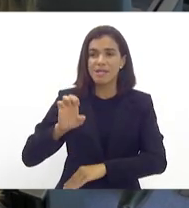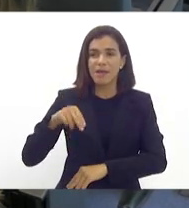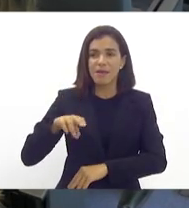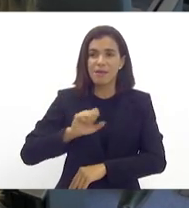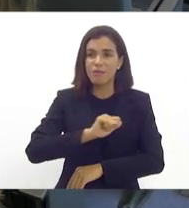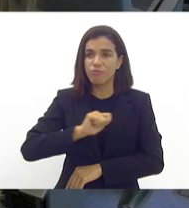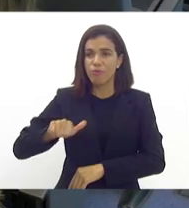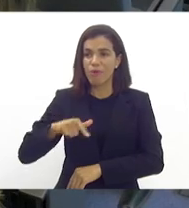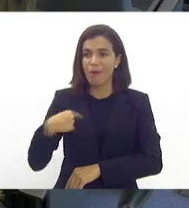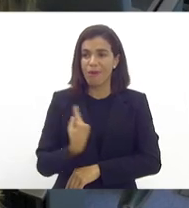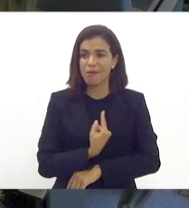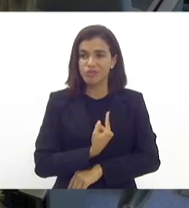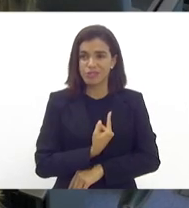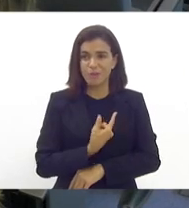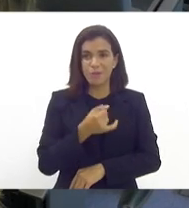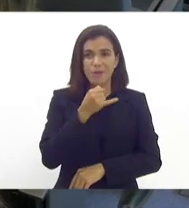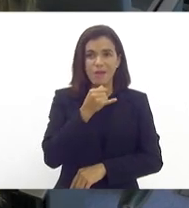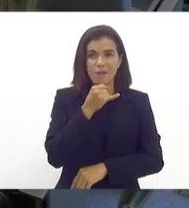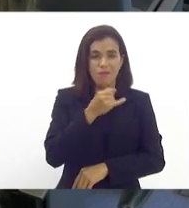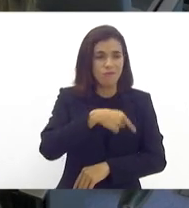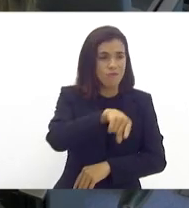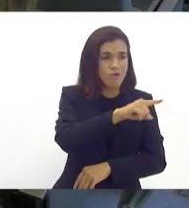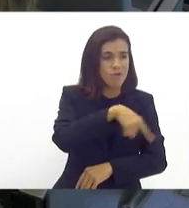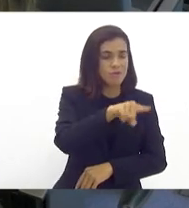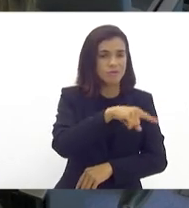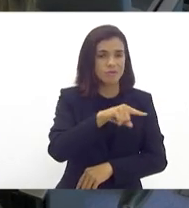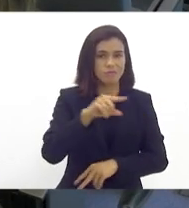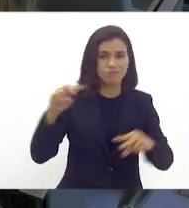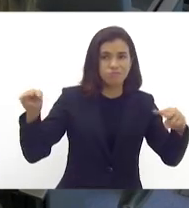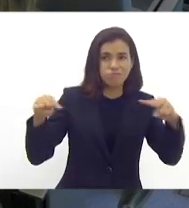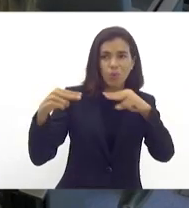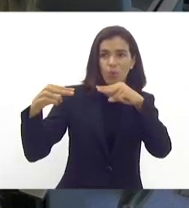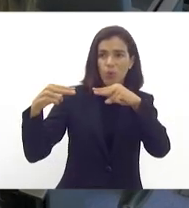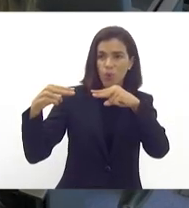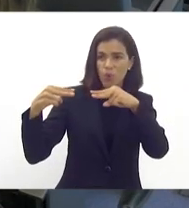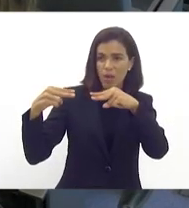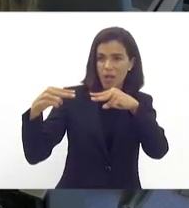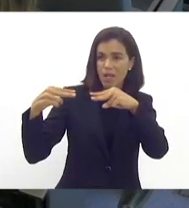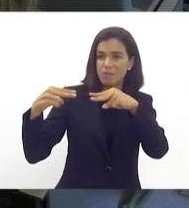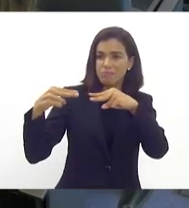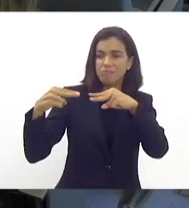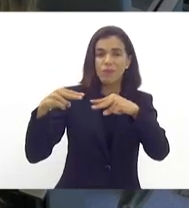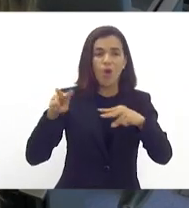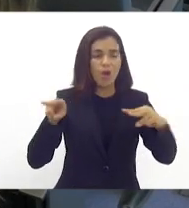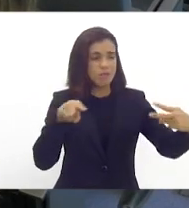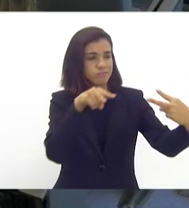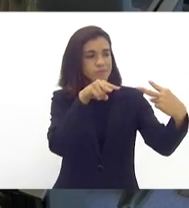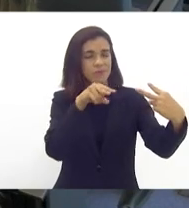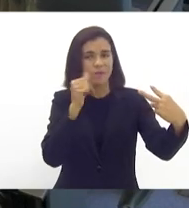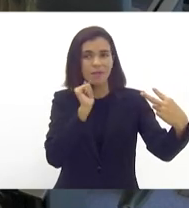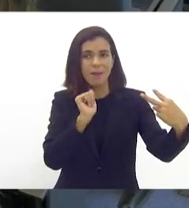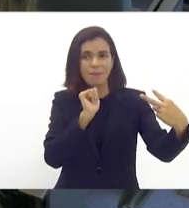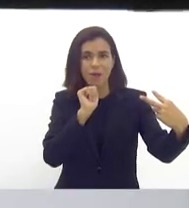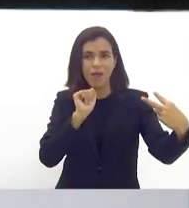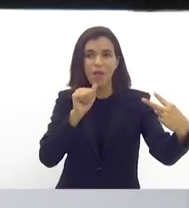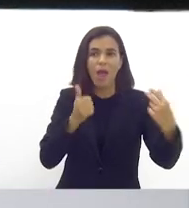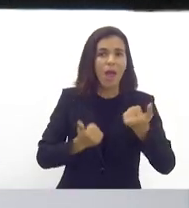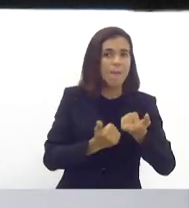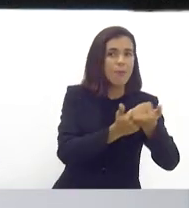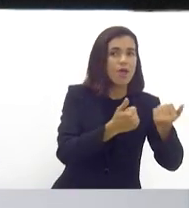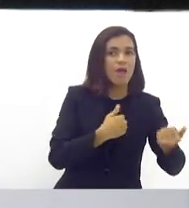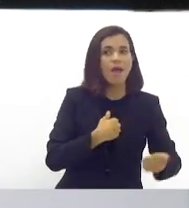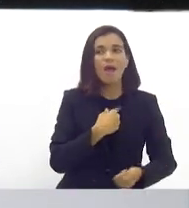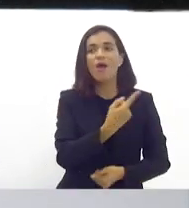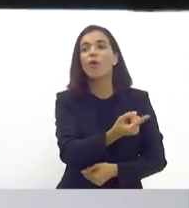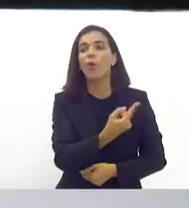você vocês olhando nos meus olhos aqui nos olhos dessa mãe vocês estão do lado deles ou do nosso lado